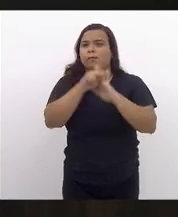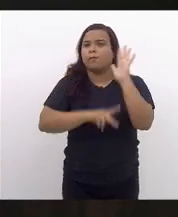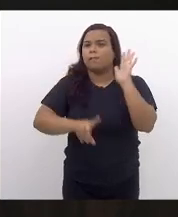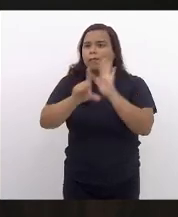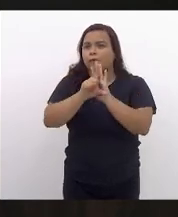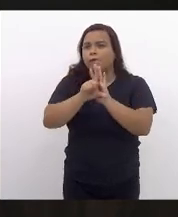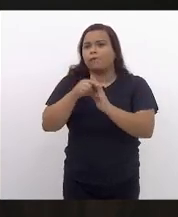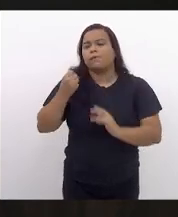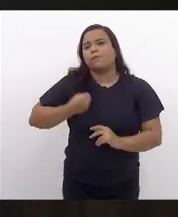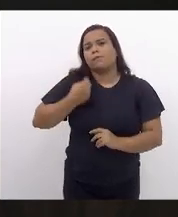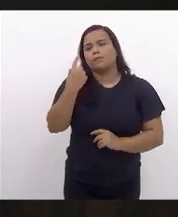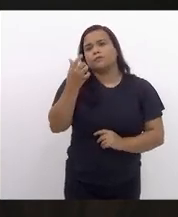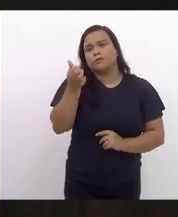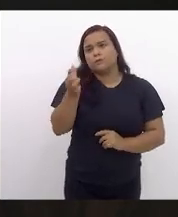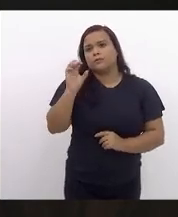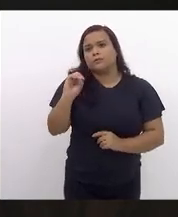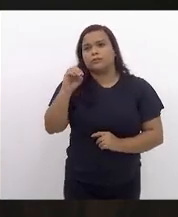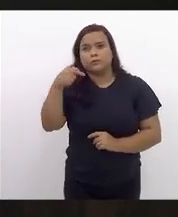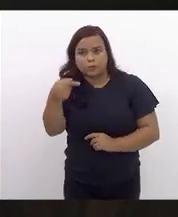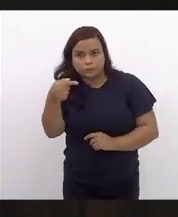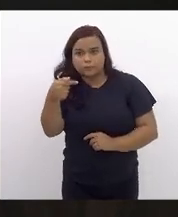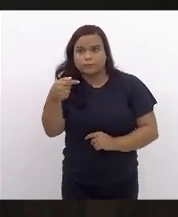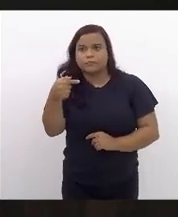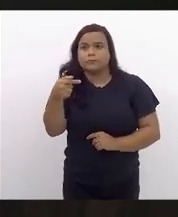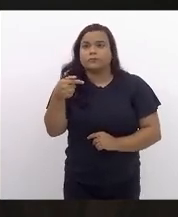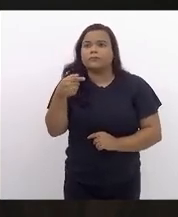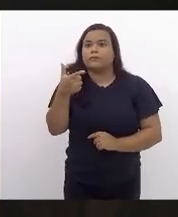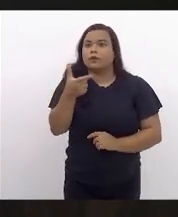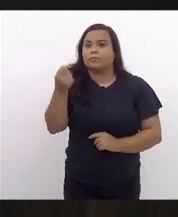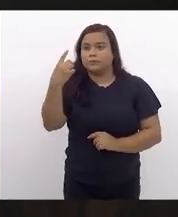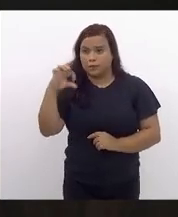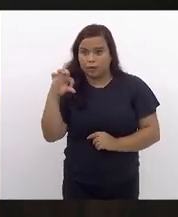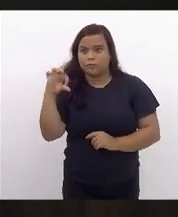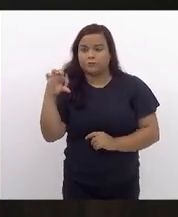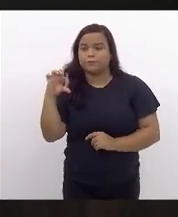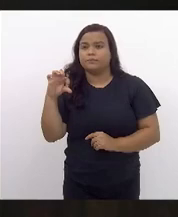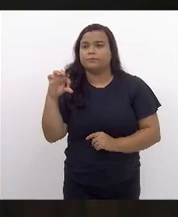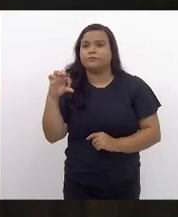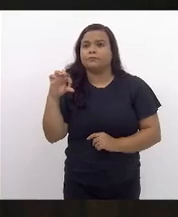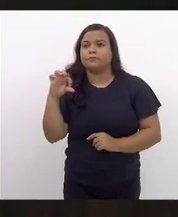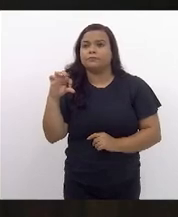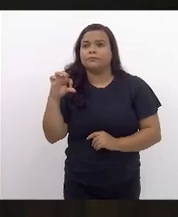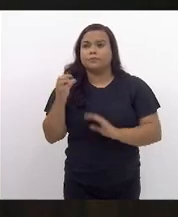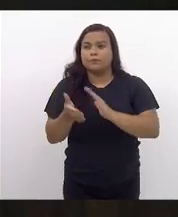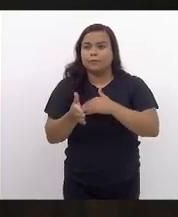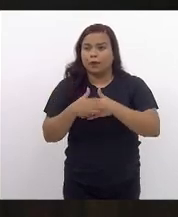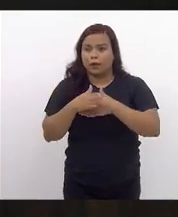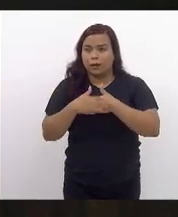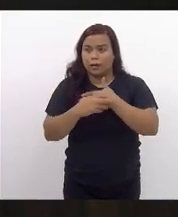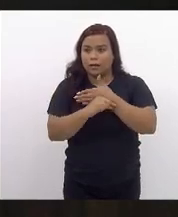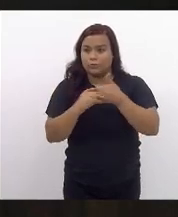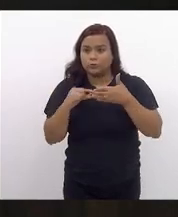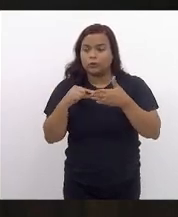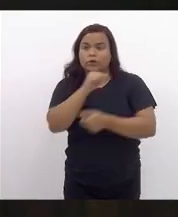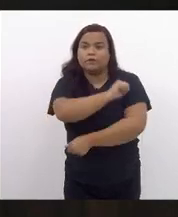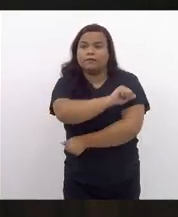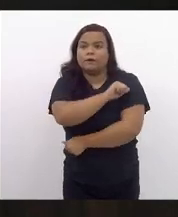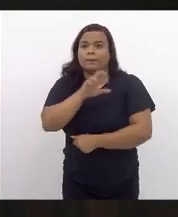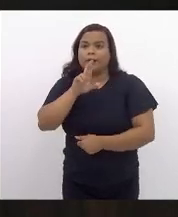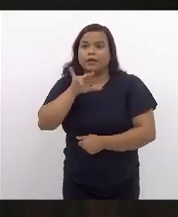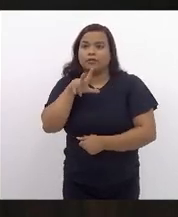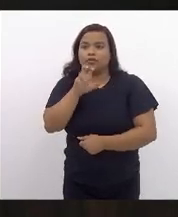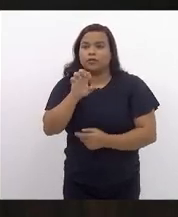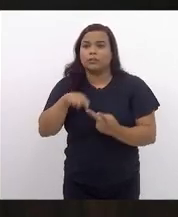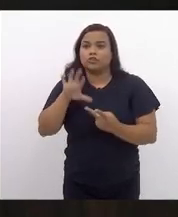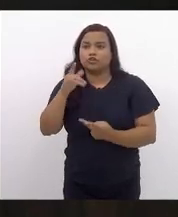número 1607, de 19, de autoria dos deputados Enfermeira Regiane, Chicão Bulhões,